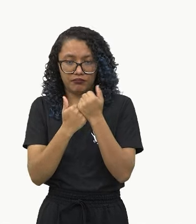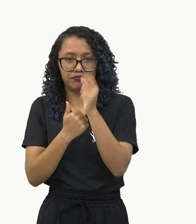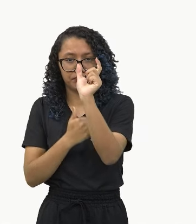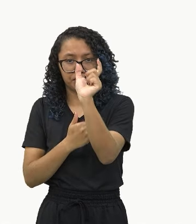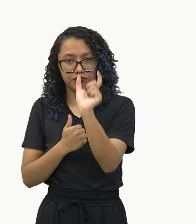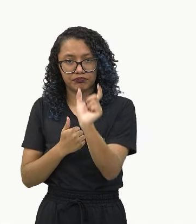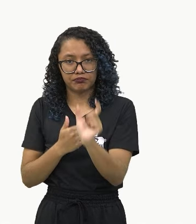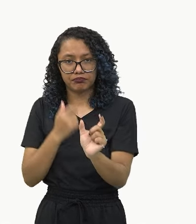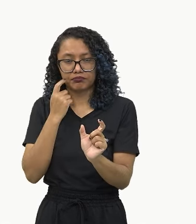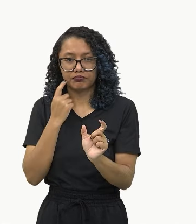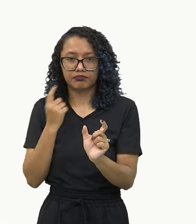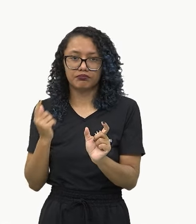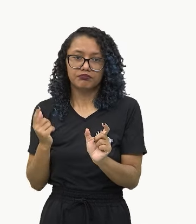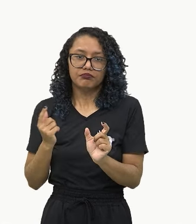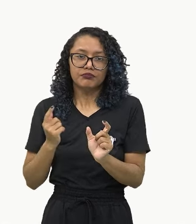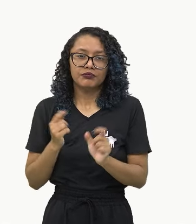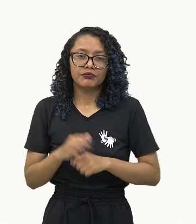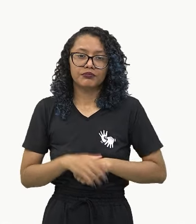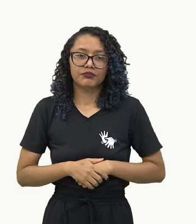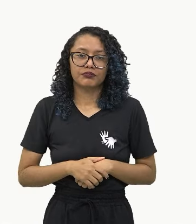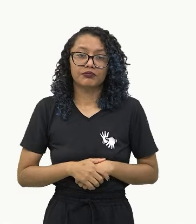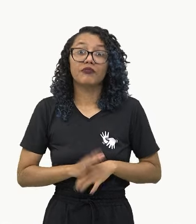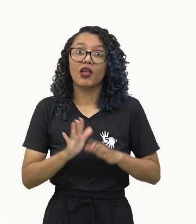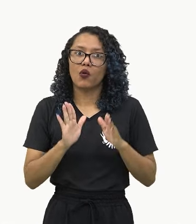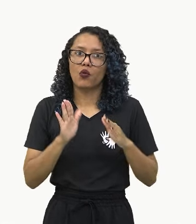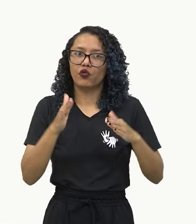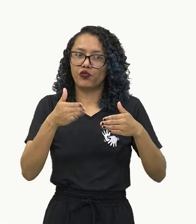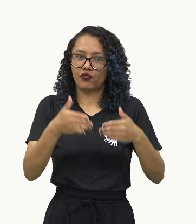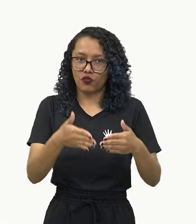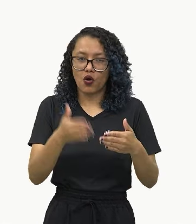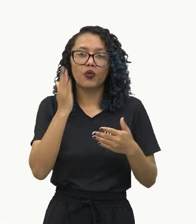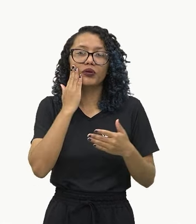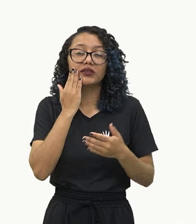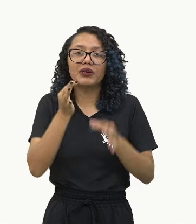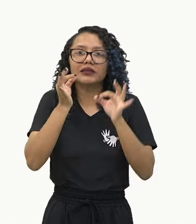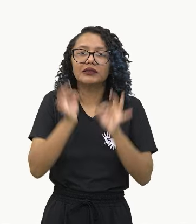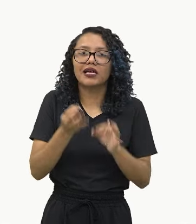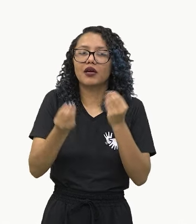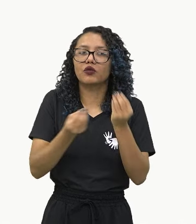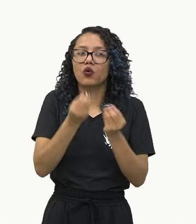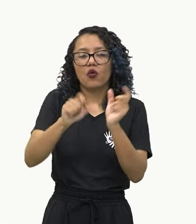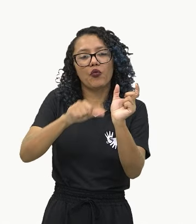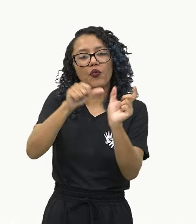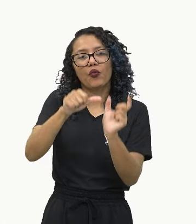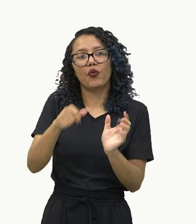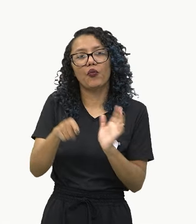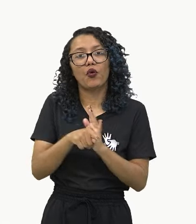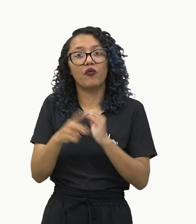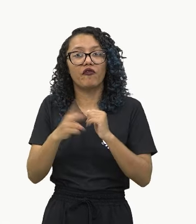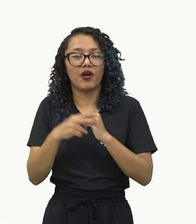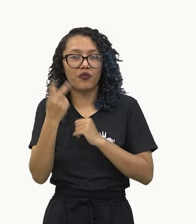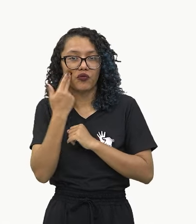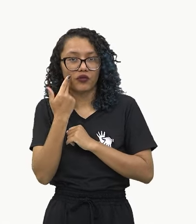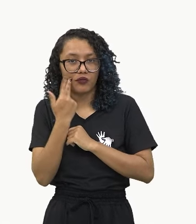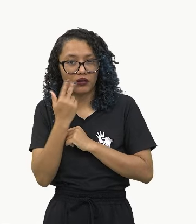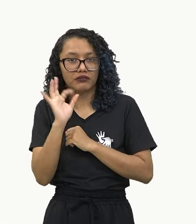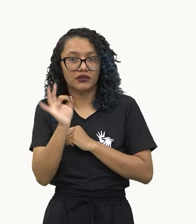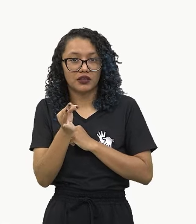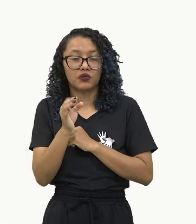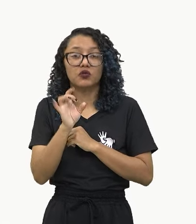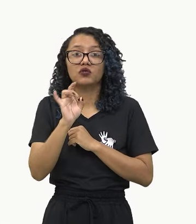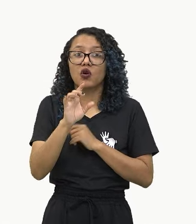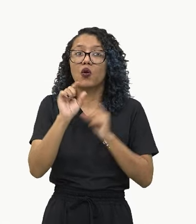gente, essa é a nossa preocupação de conjugação dos verbos regulares. É somente conjugar o